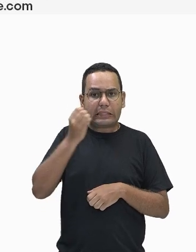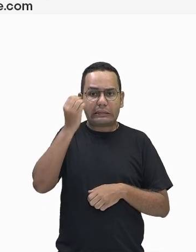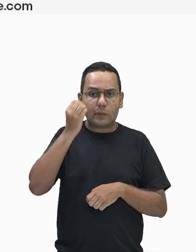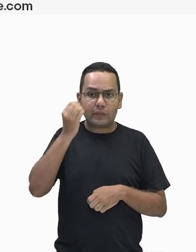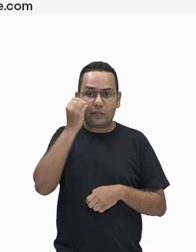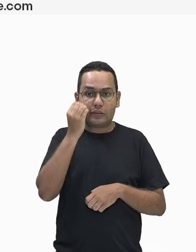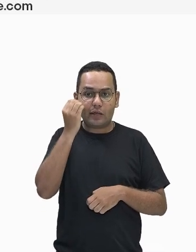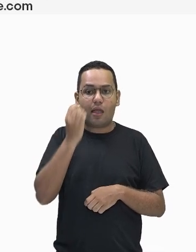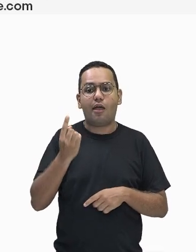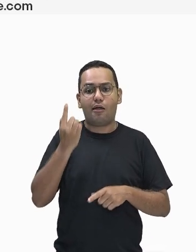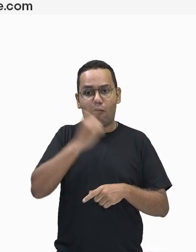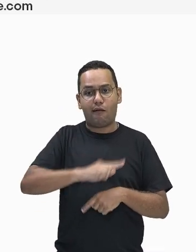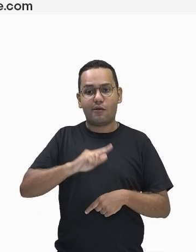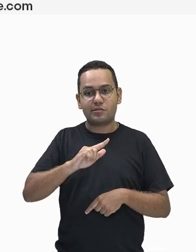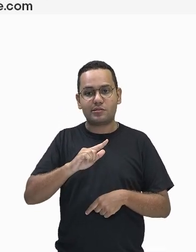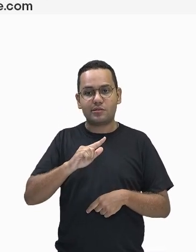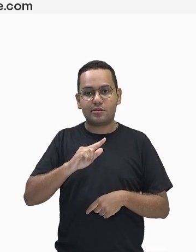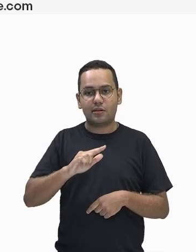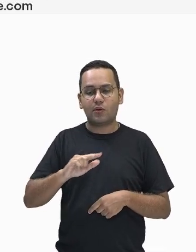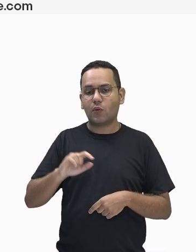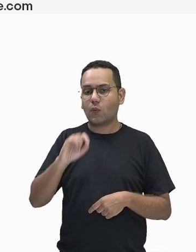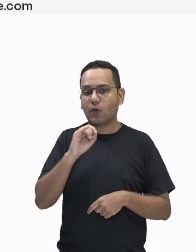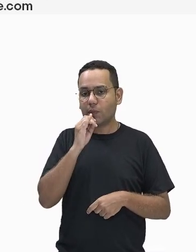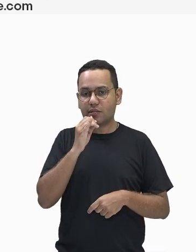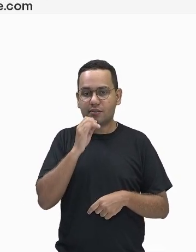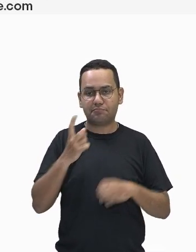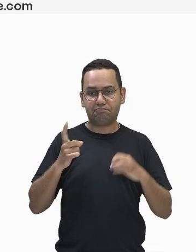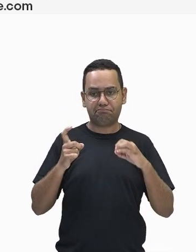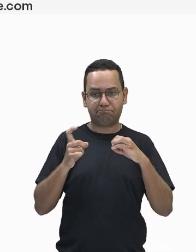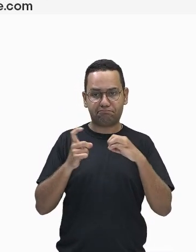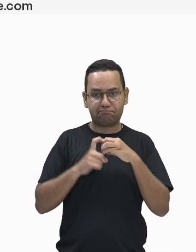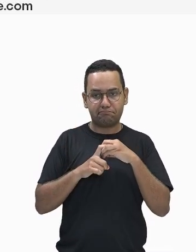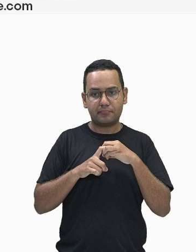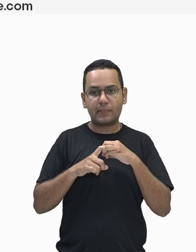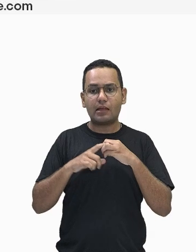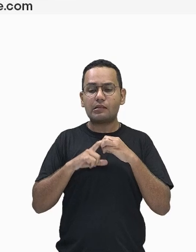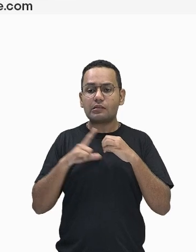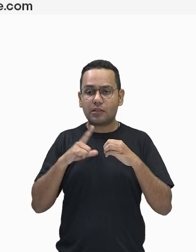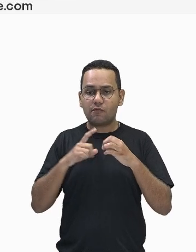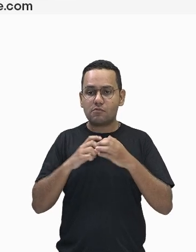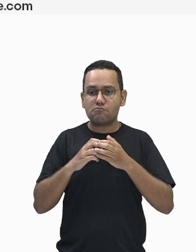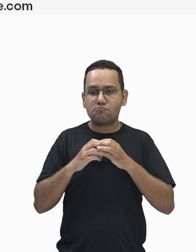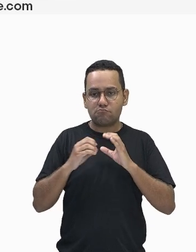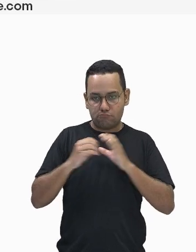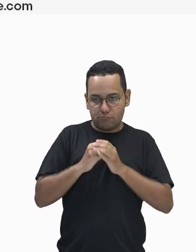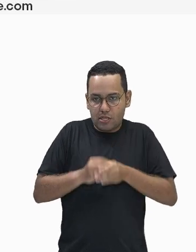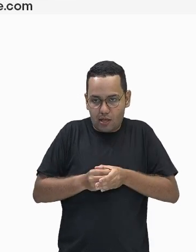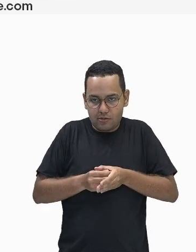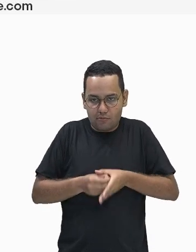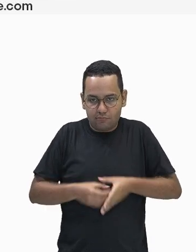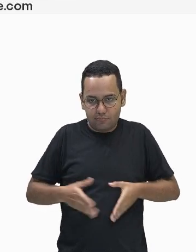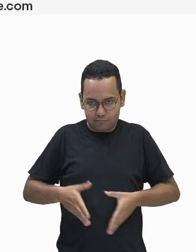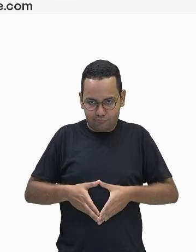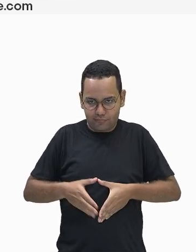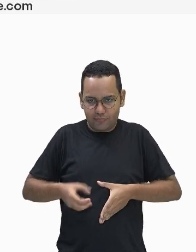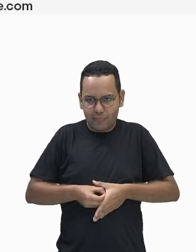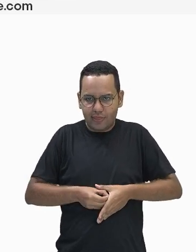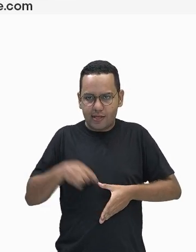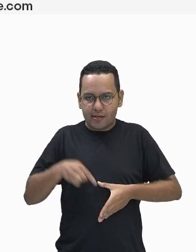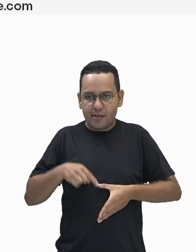certa, permitiu o processo de fecundação e depois o desenvolvimento de uma criança, tá? Lá dentro do